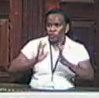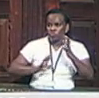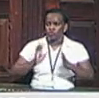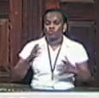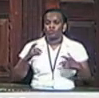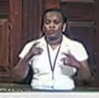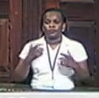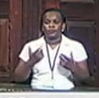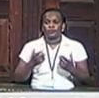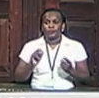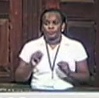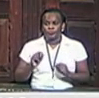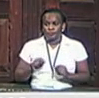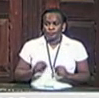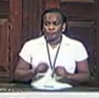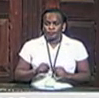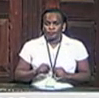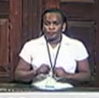onde